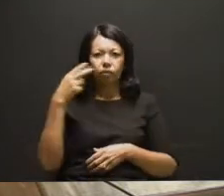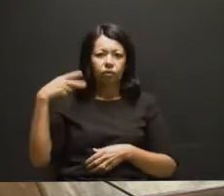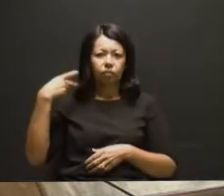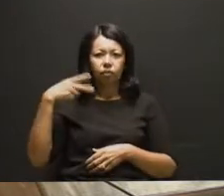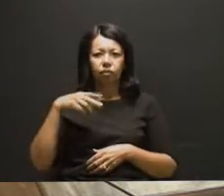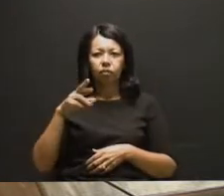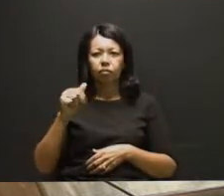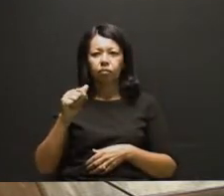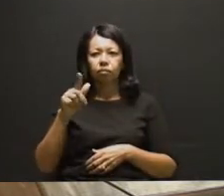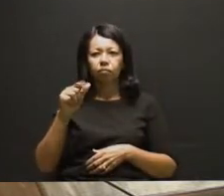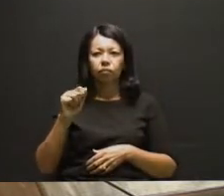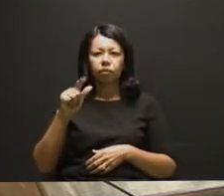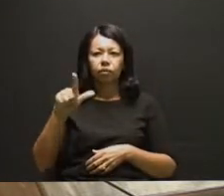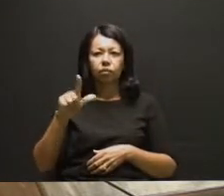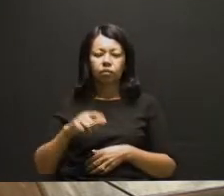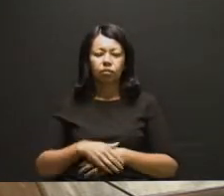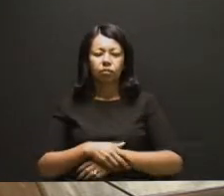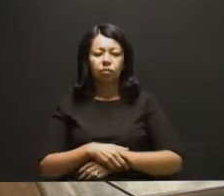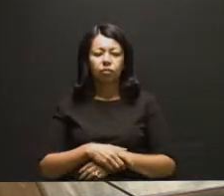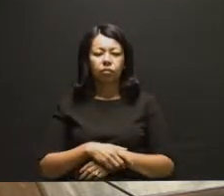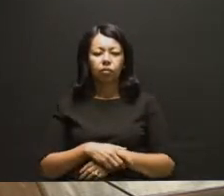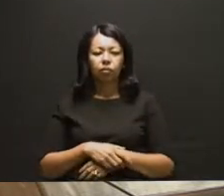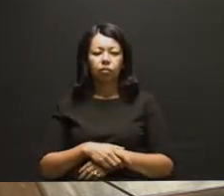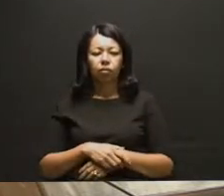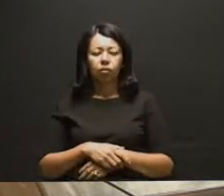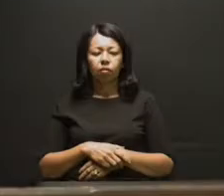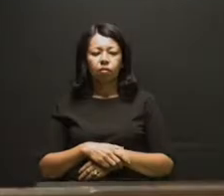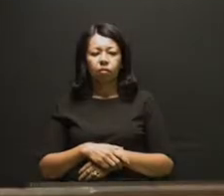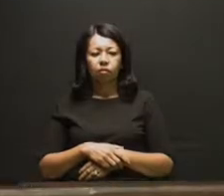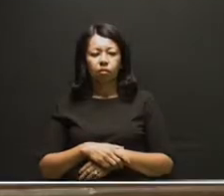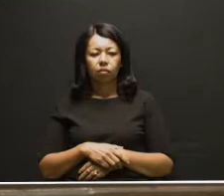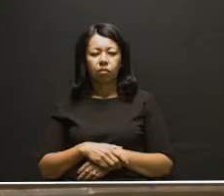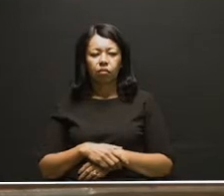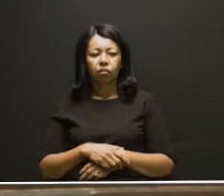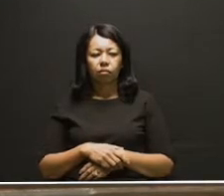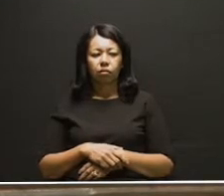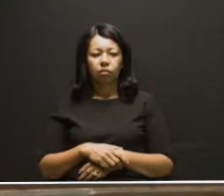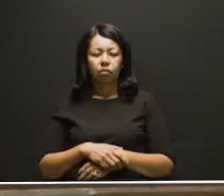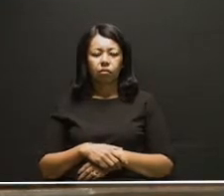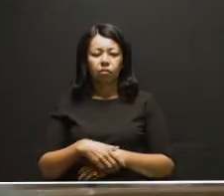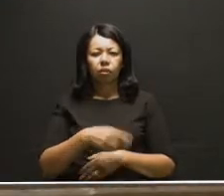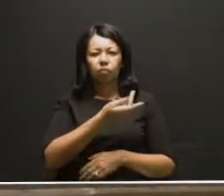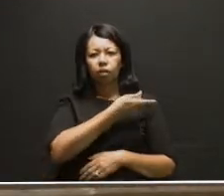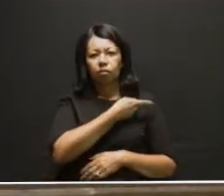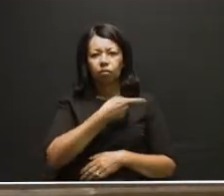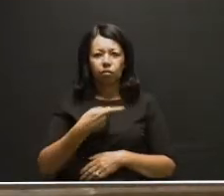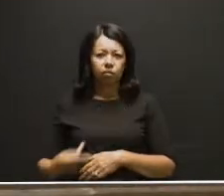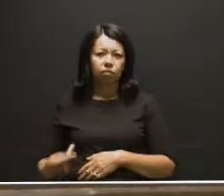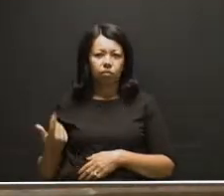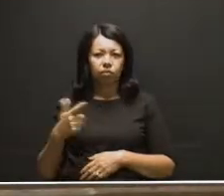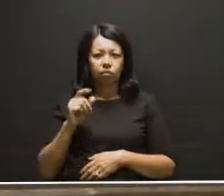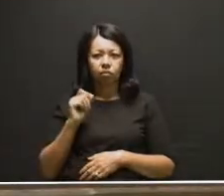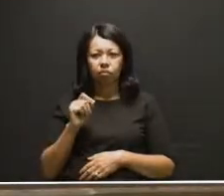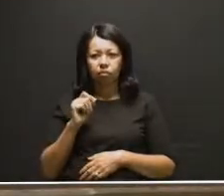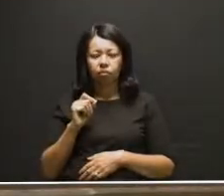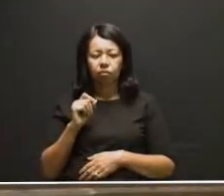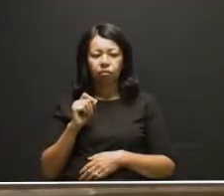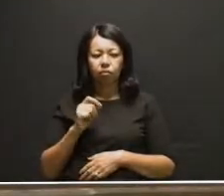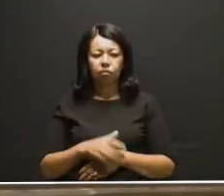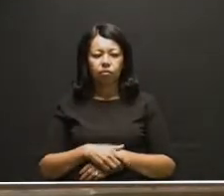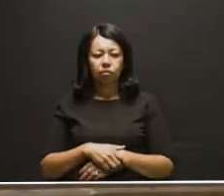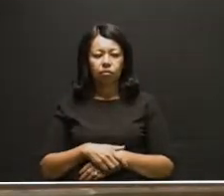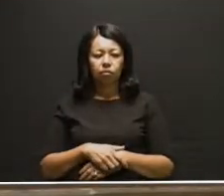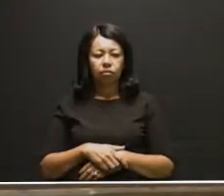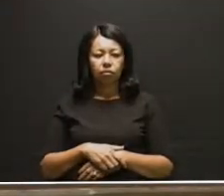rafael douglas é o presidente nobres pares gostaria de